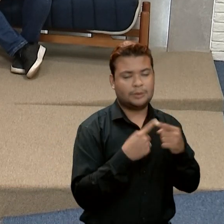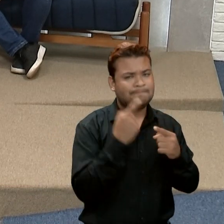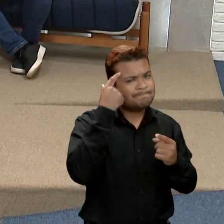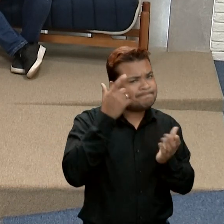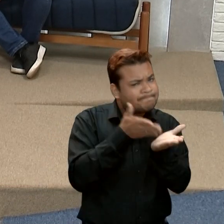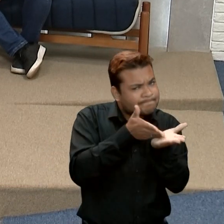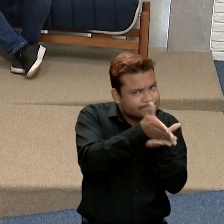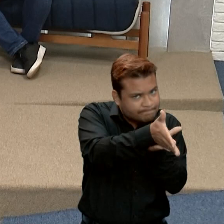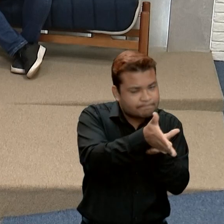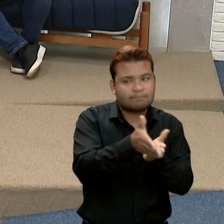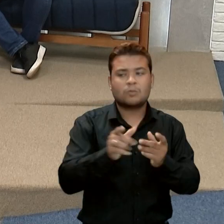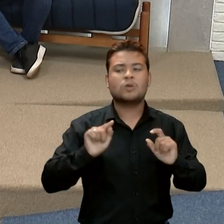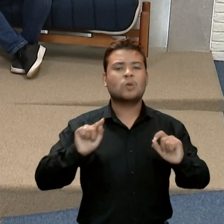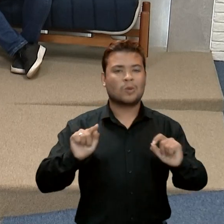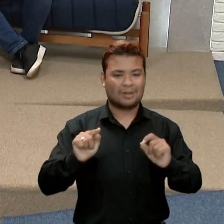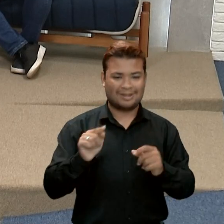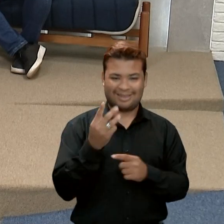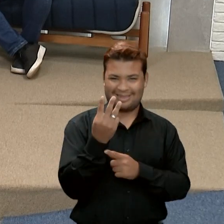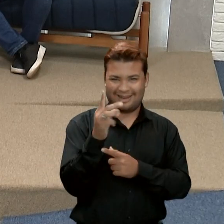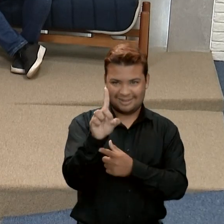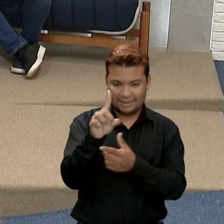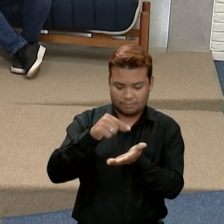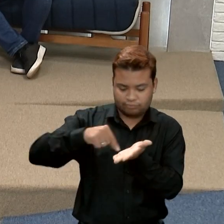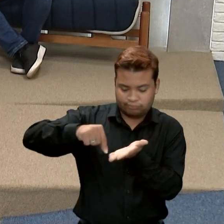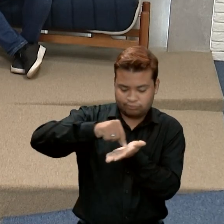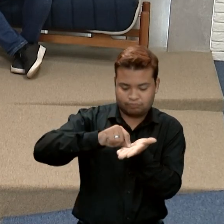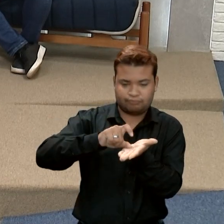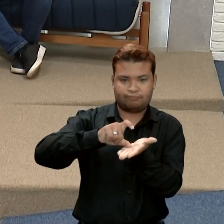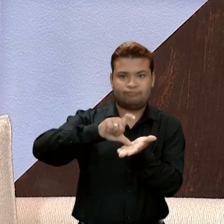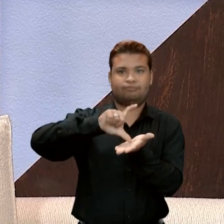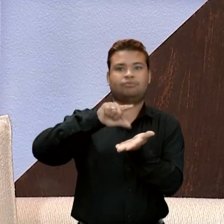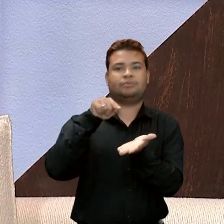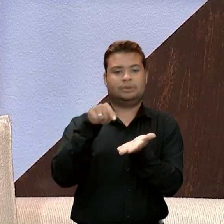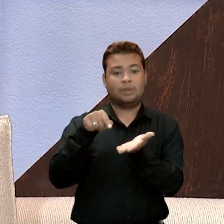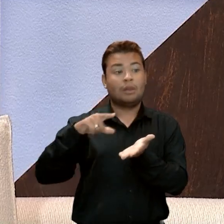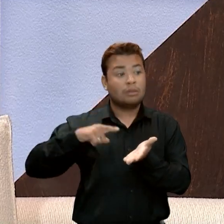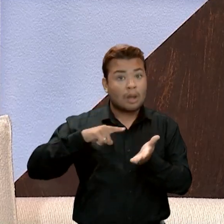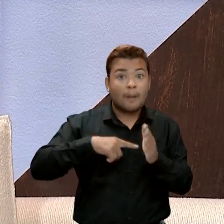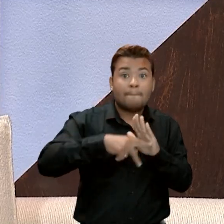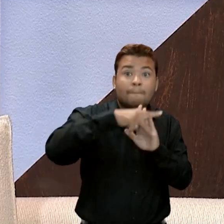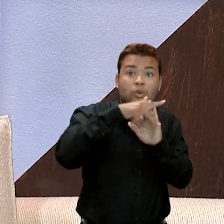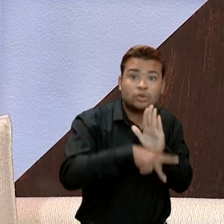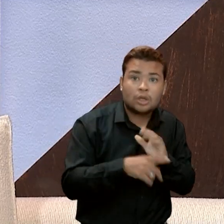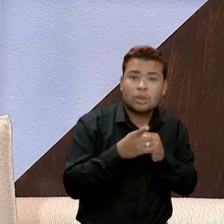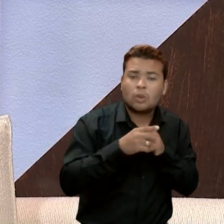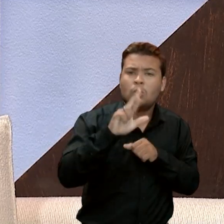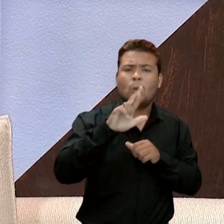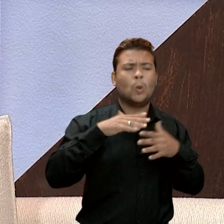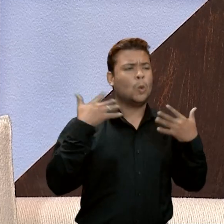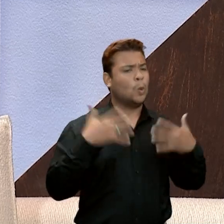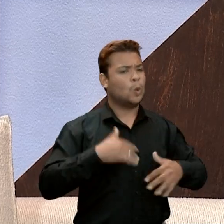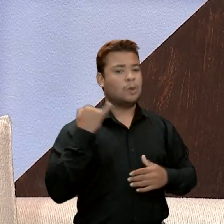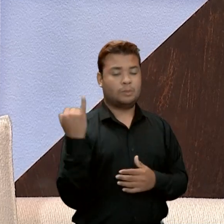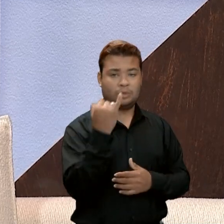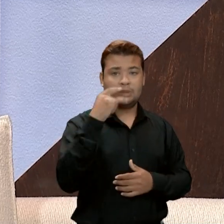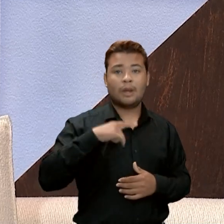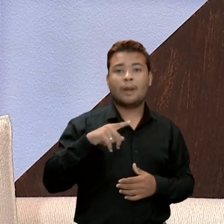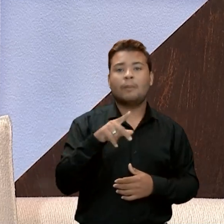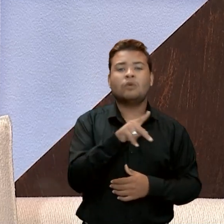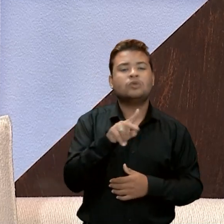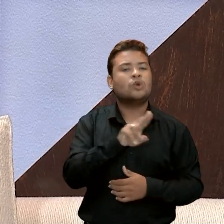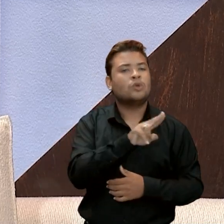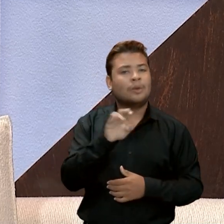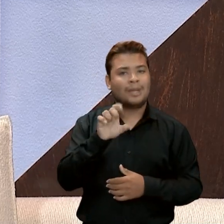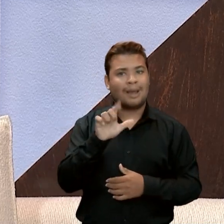gancho da impressão 3D. A gente tem hoje um importante projeto de doutorado, a professora Helena Karaszek, ela coordena esse